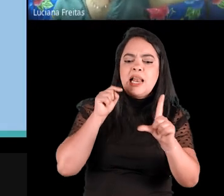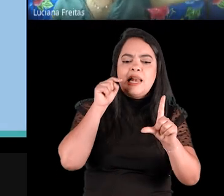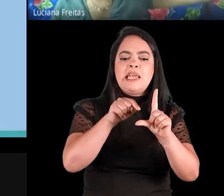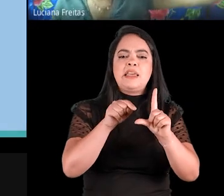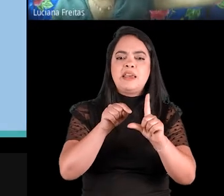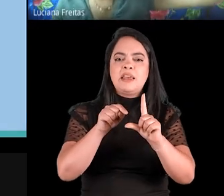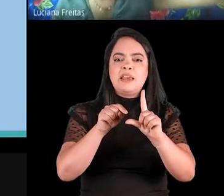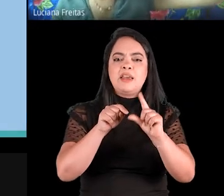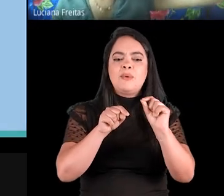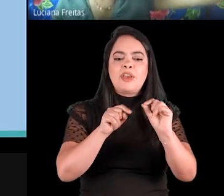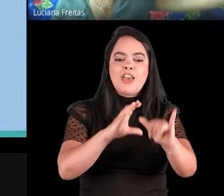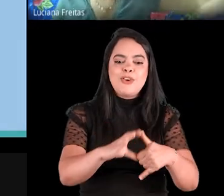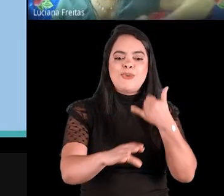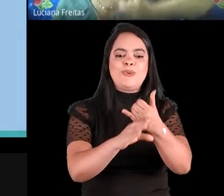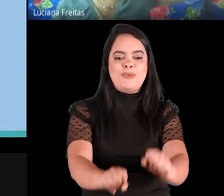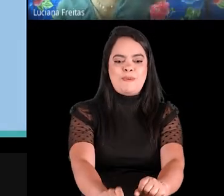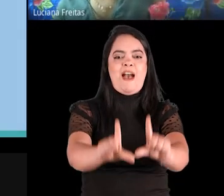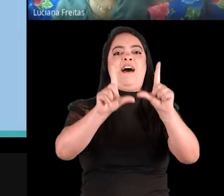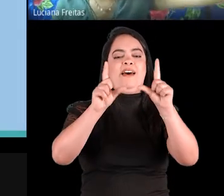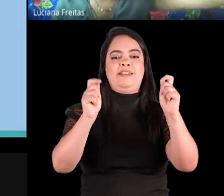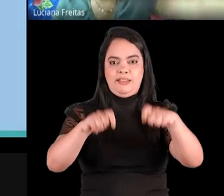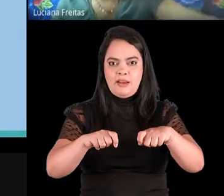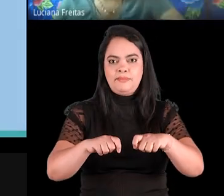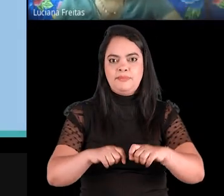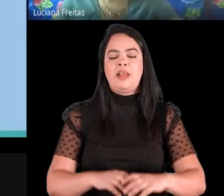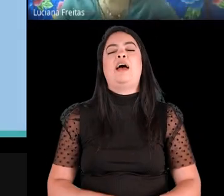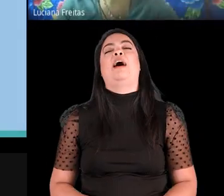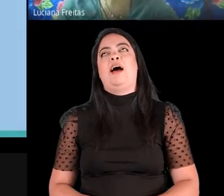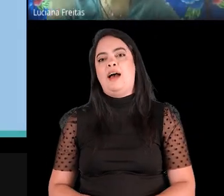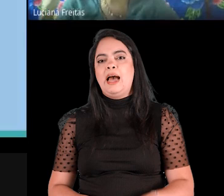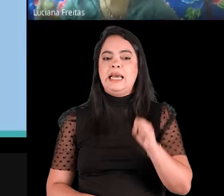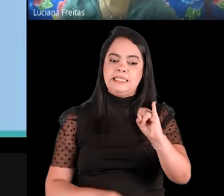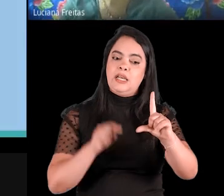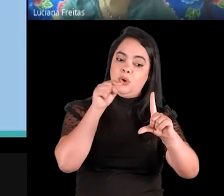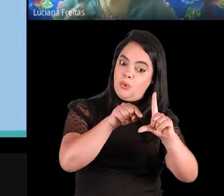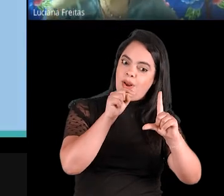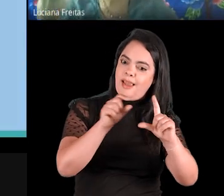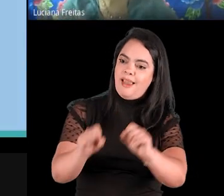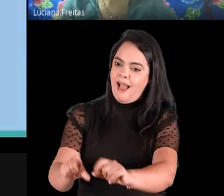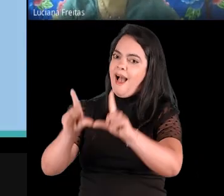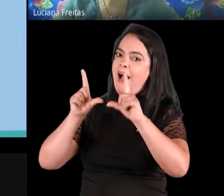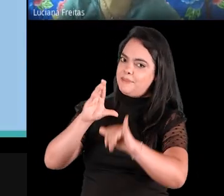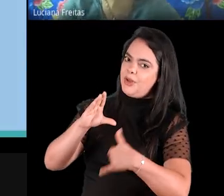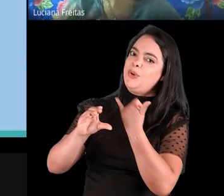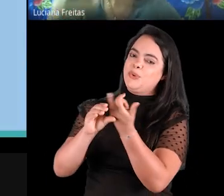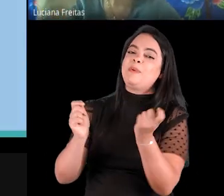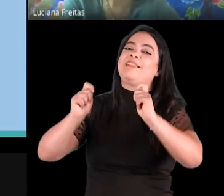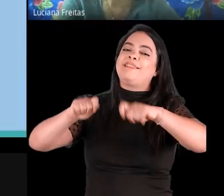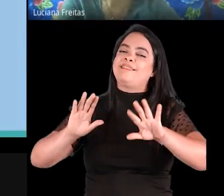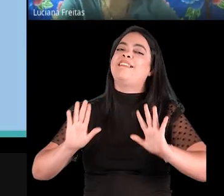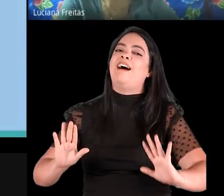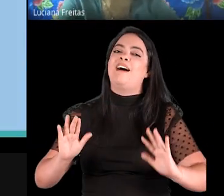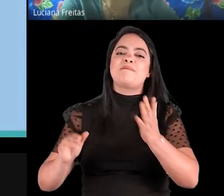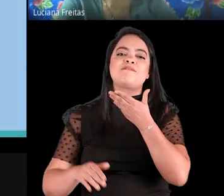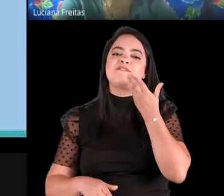canal do YouTube? Ah, então quando esse link vai para o canal do YouTube, ele já não pesa tanto. E aí a gente vai conversando. Então